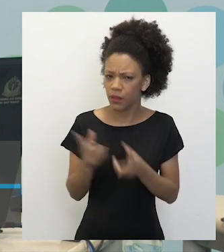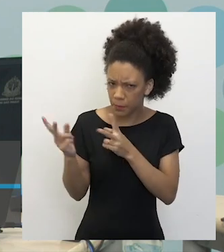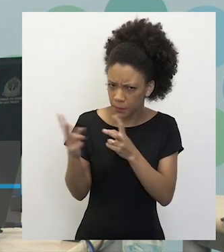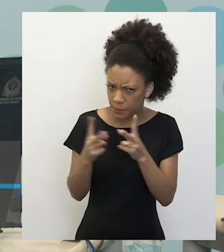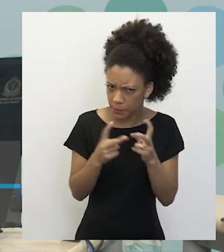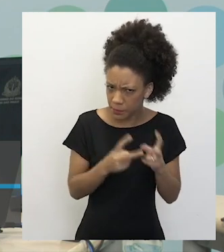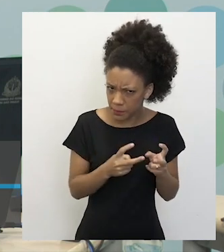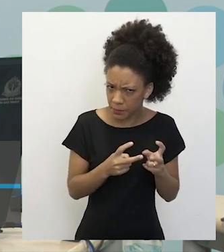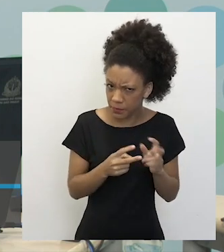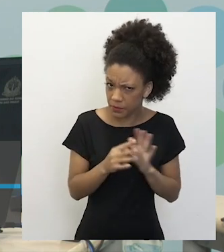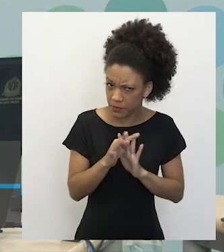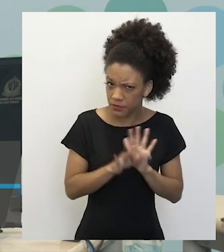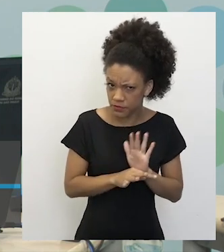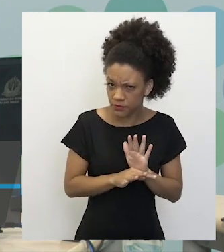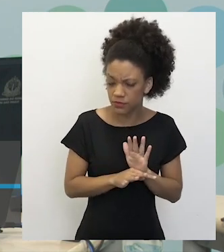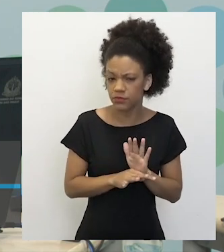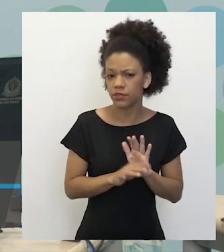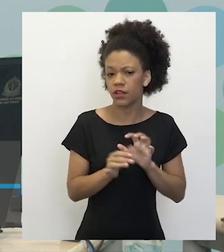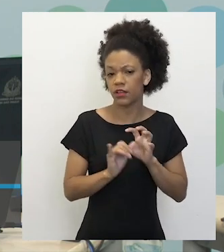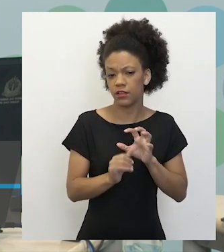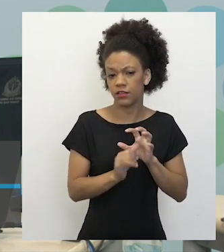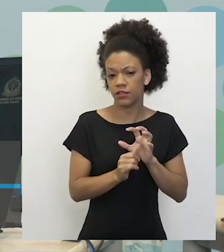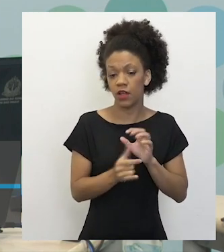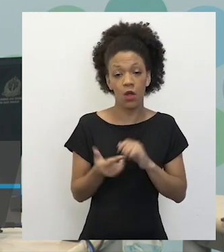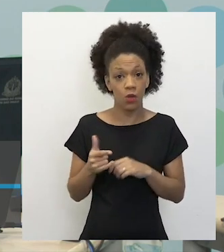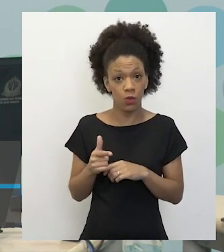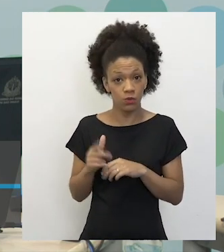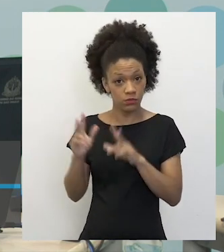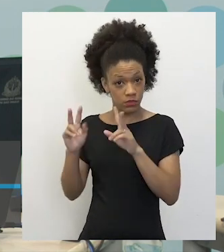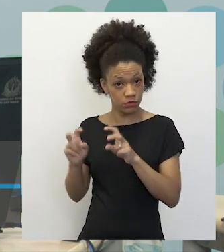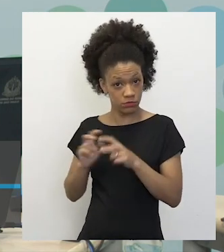que o texto, essa fábula, ela não tem título?